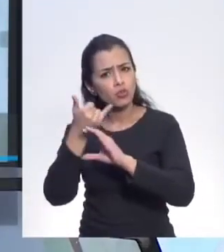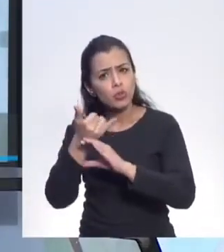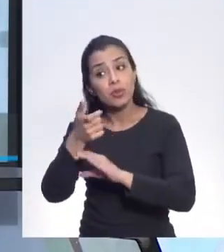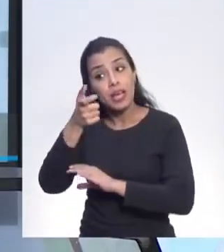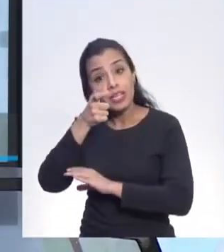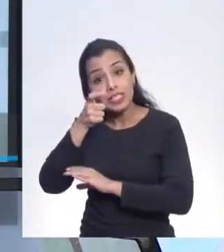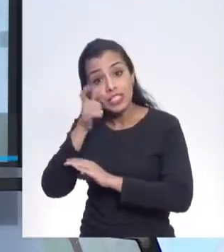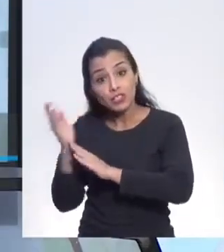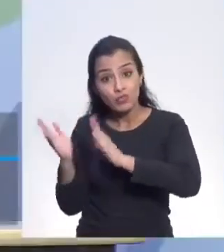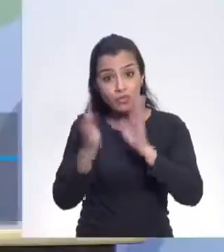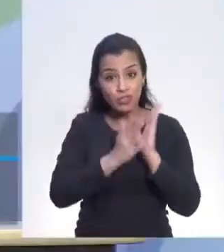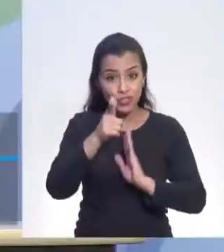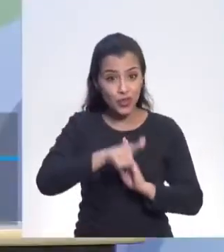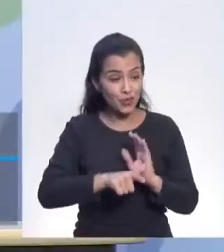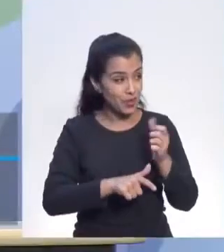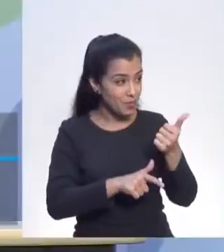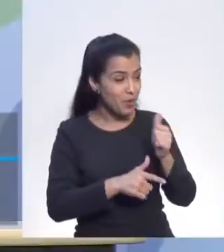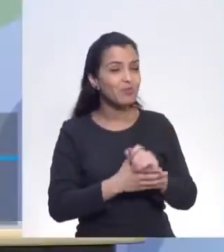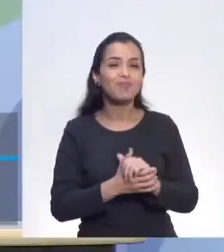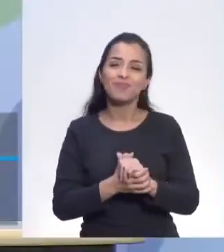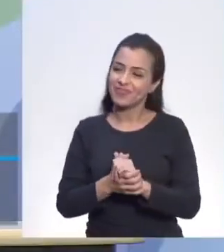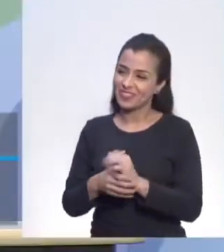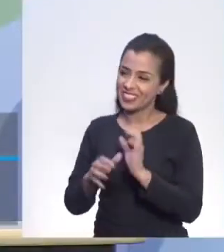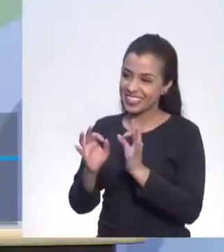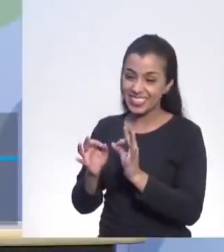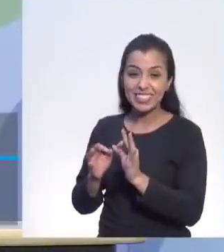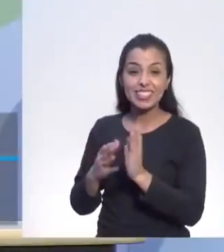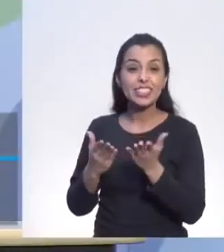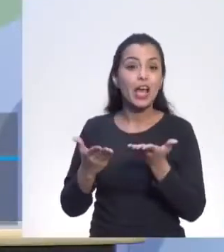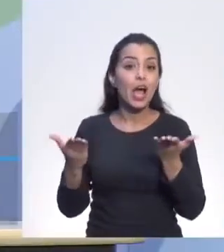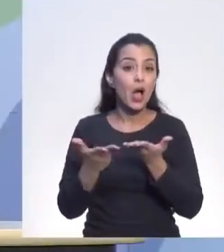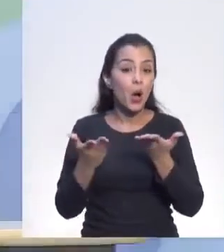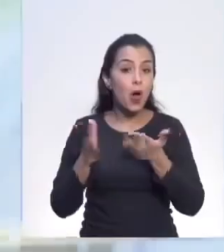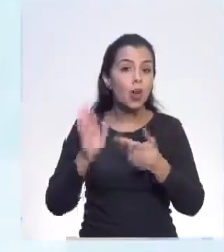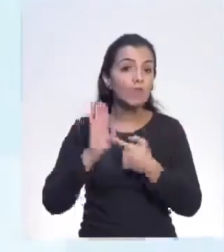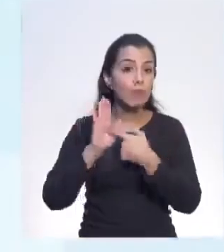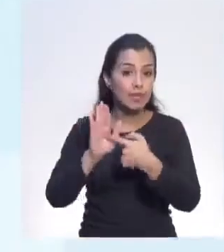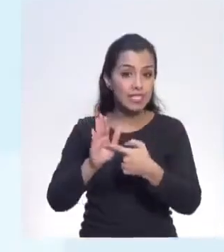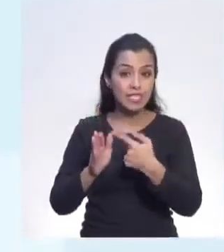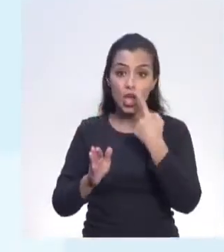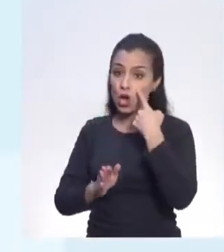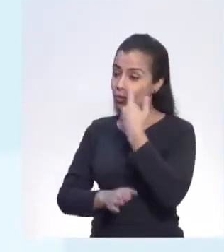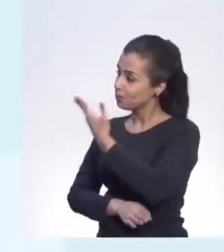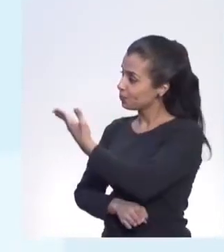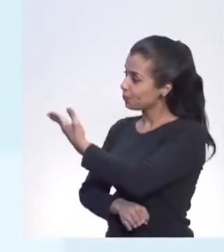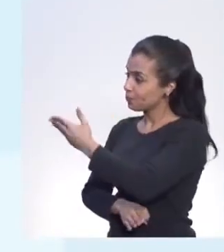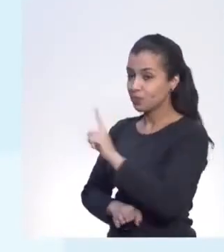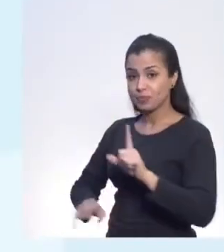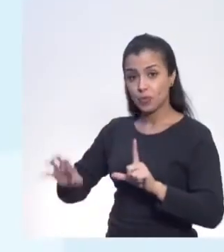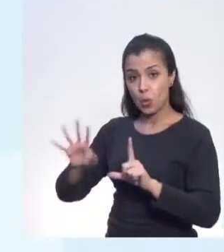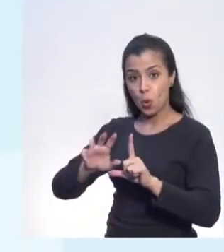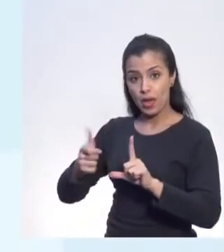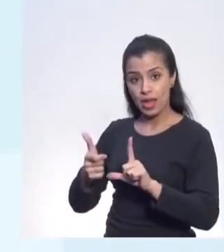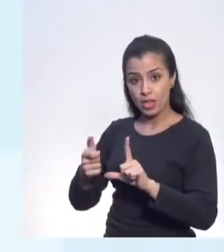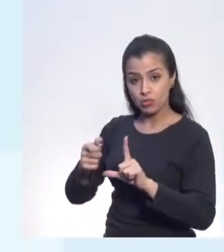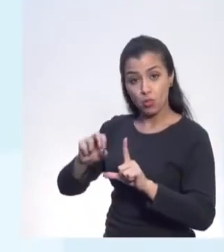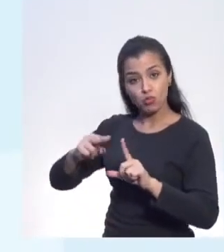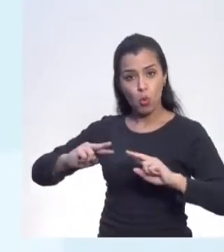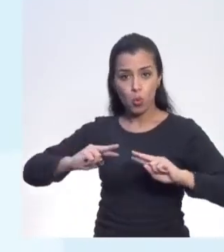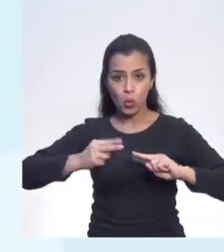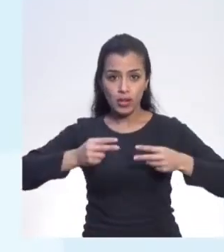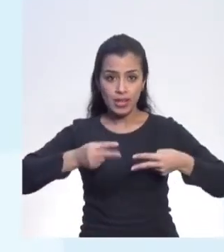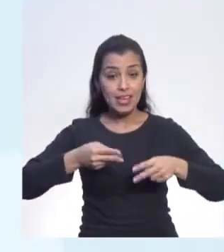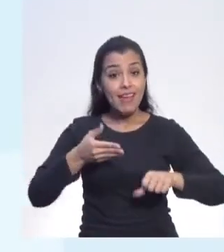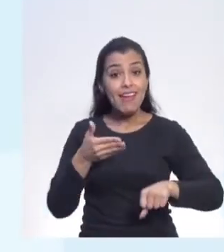bom? Professora Roberta? Sim, professora Inês. Ó, vamos seguinte, pessoal, vai aparecer aí para vocês um QR Code ou um link. Entrem lá,